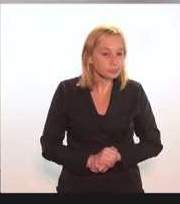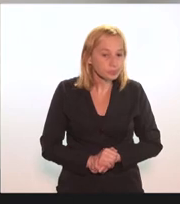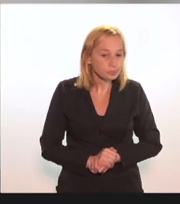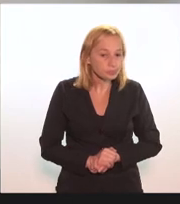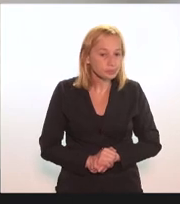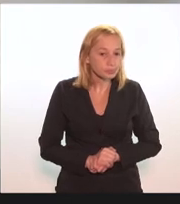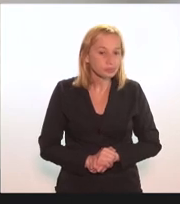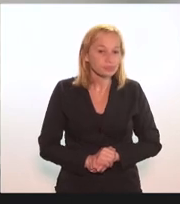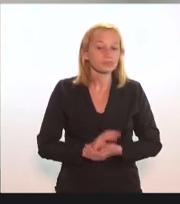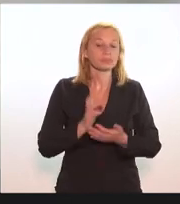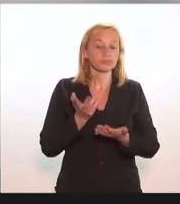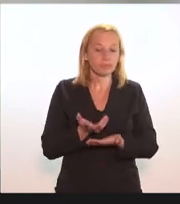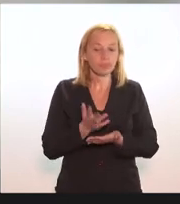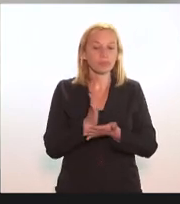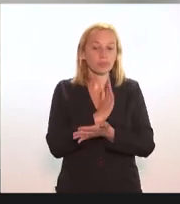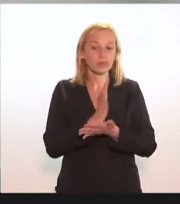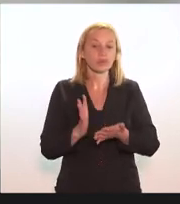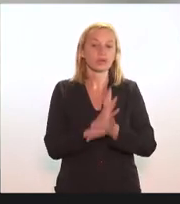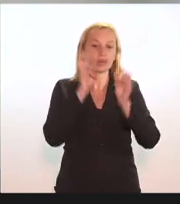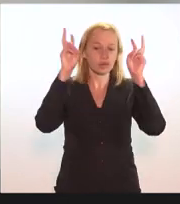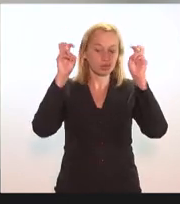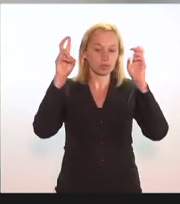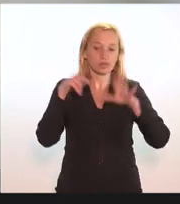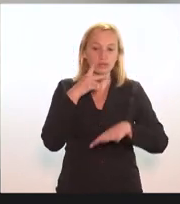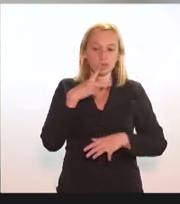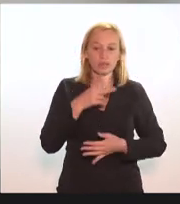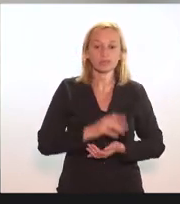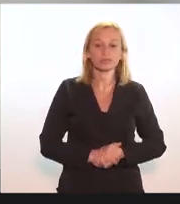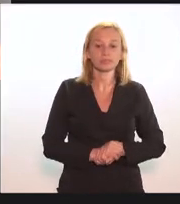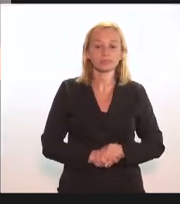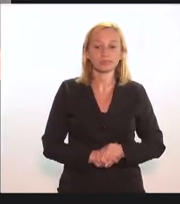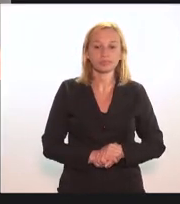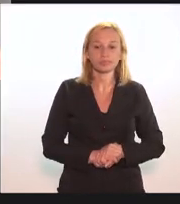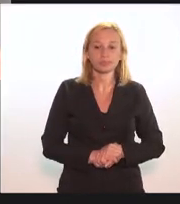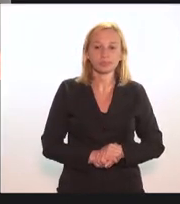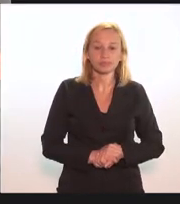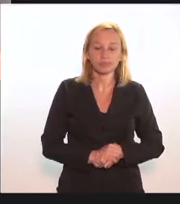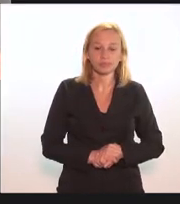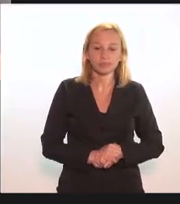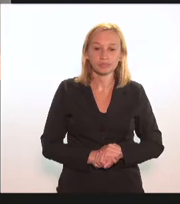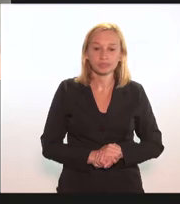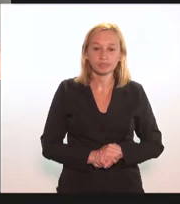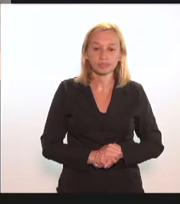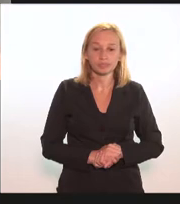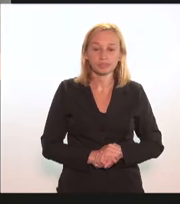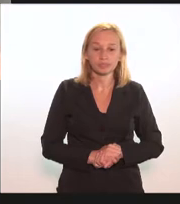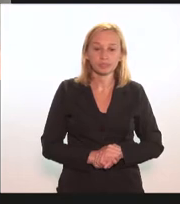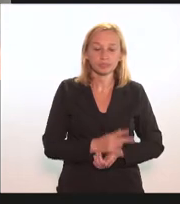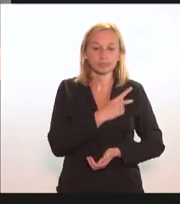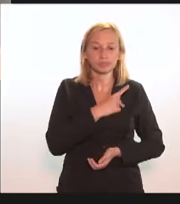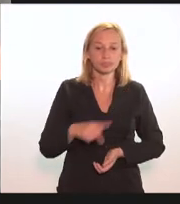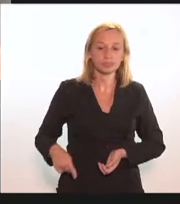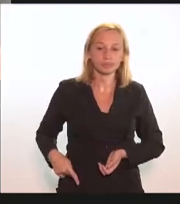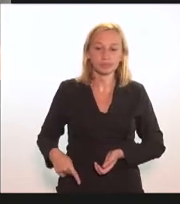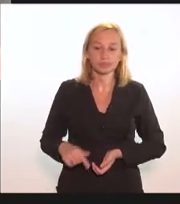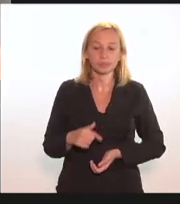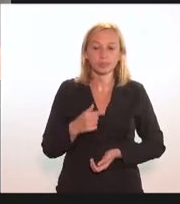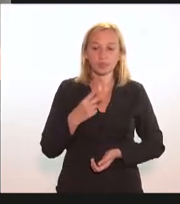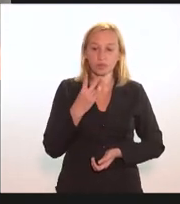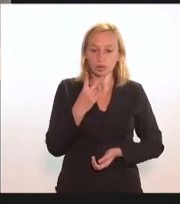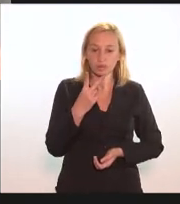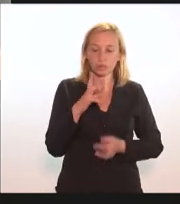alguma questão a levantar ao secretário. Presidente, eu estou em